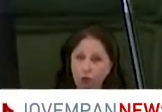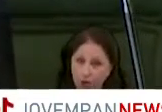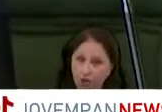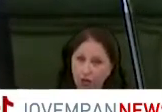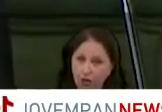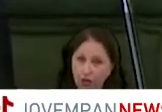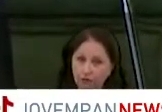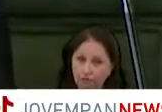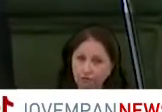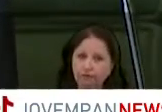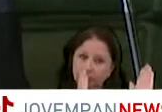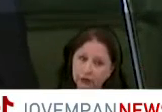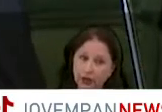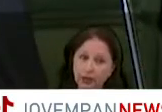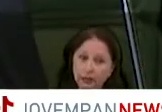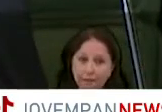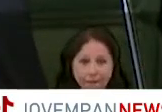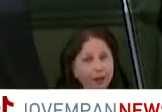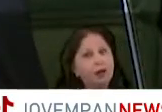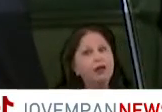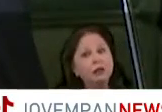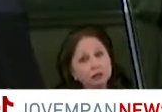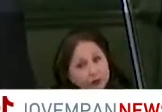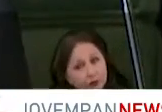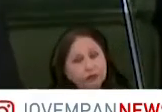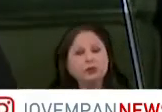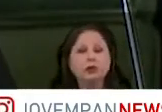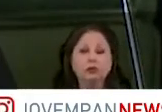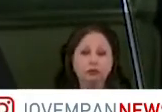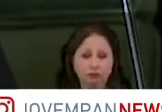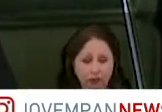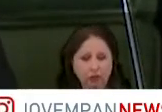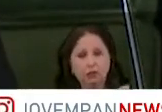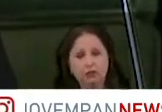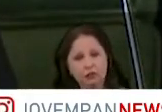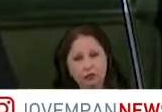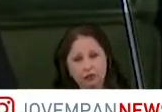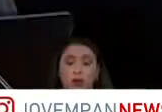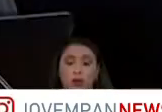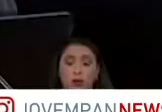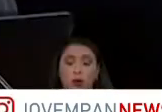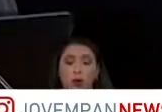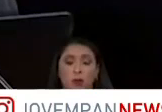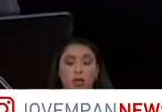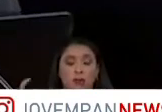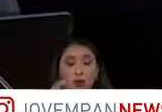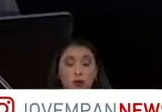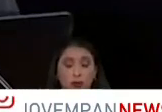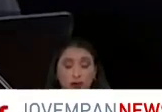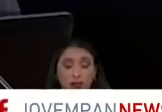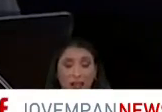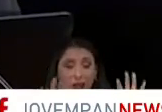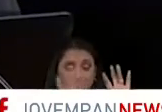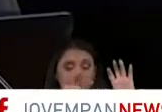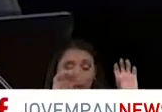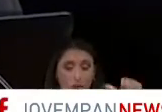foram embasadas apenas na delação premiada de Sérgio Machado, ex-presidente da Transpetro. O voto dele foi seguido